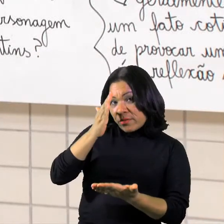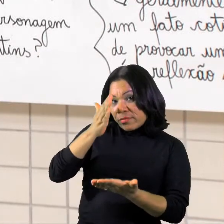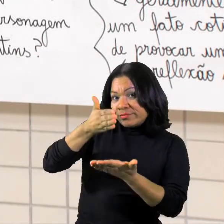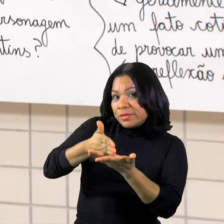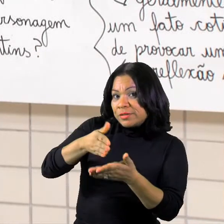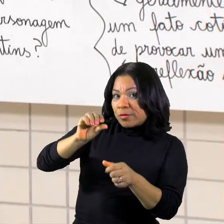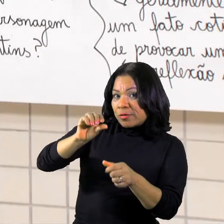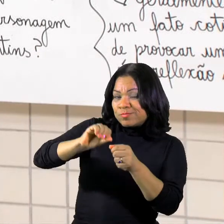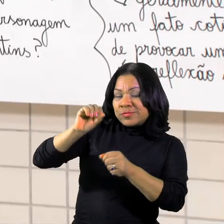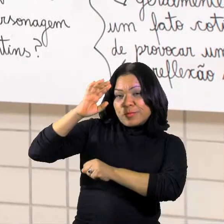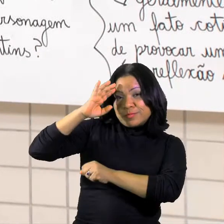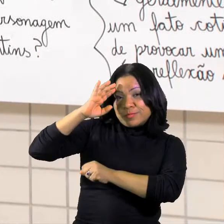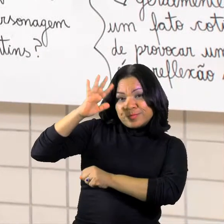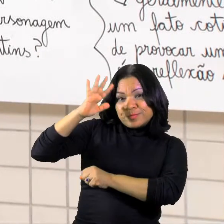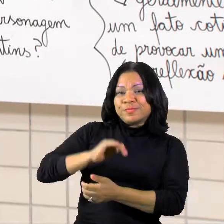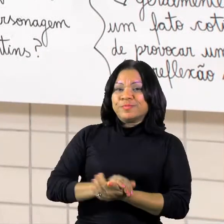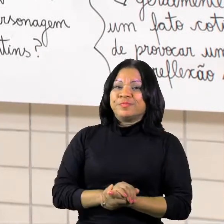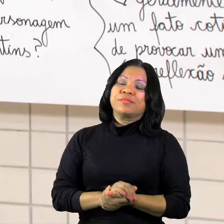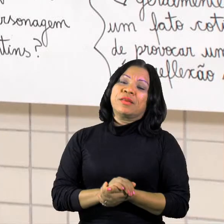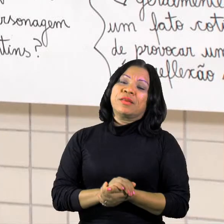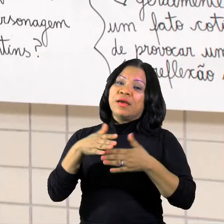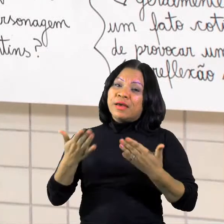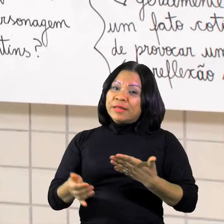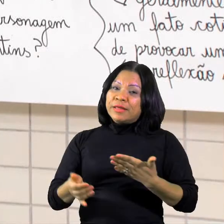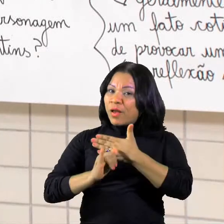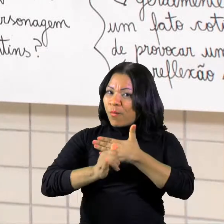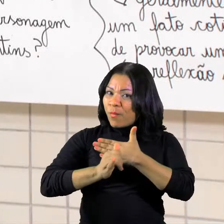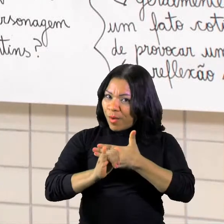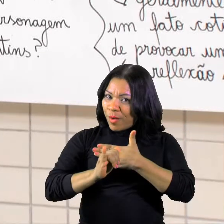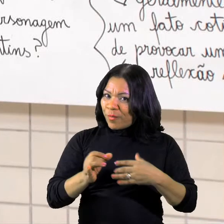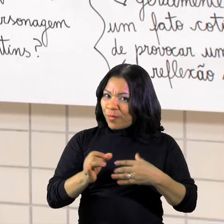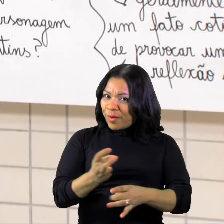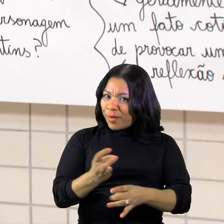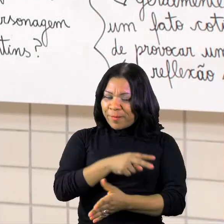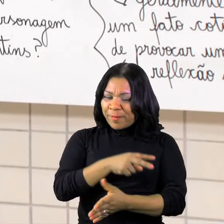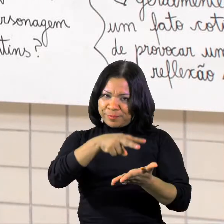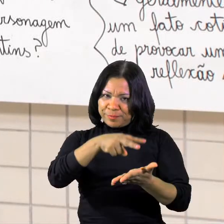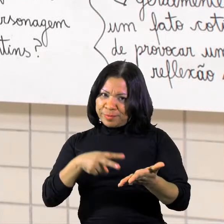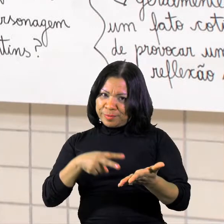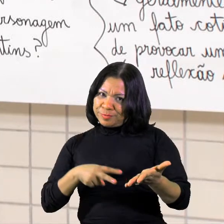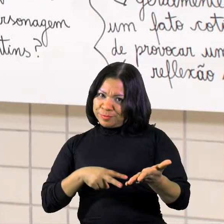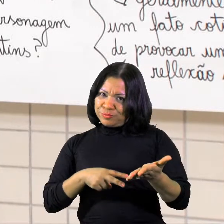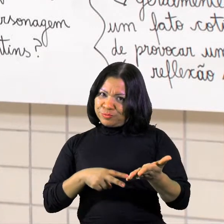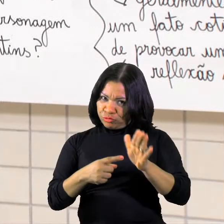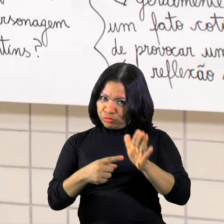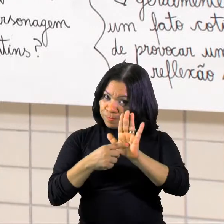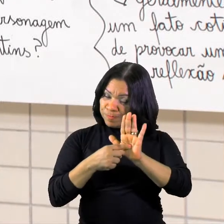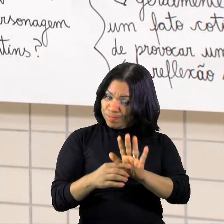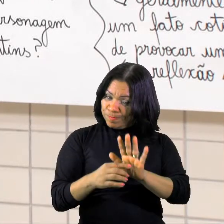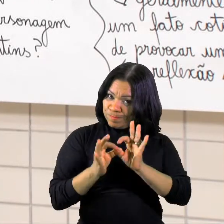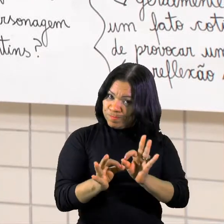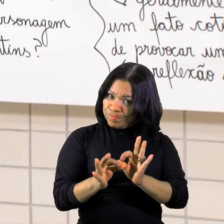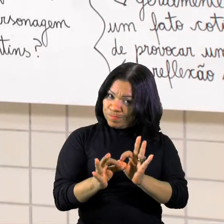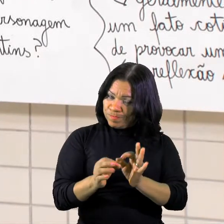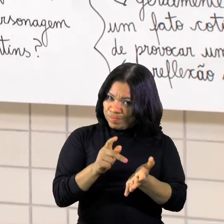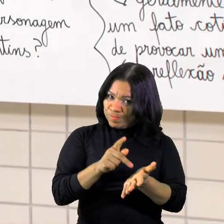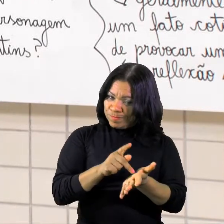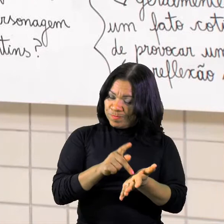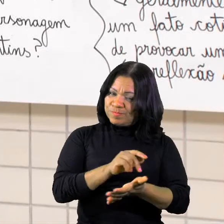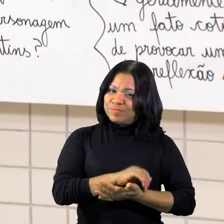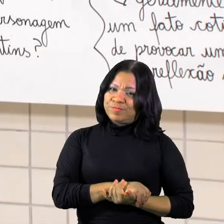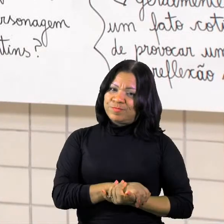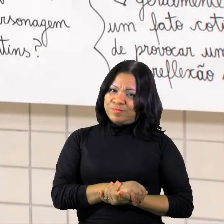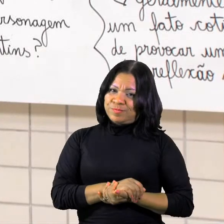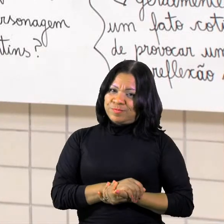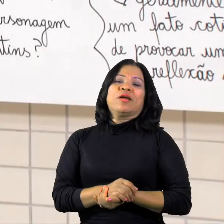essa crônica que nós acabamos de ler tem isso bem acentuado, não é verdade? Vamos observar aqui